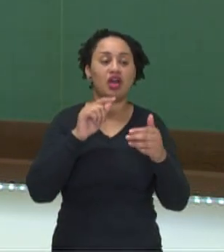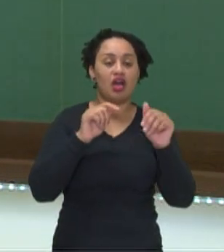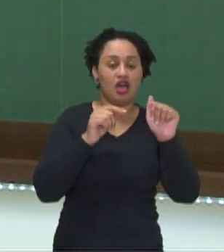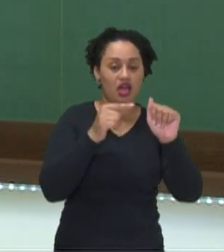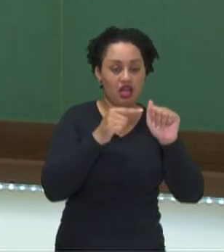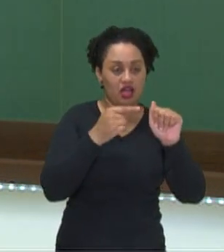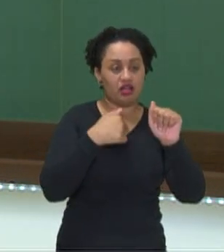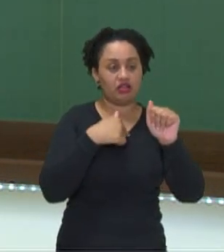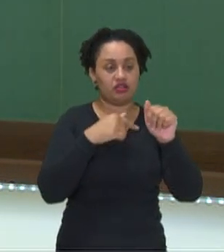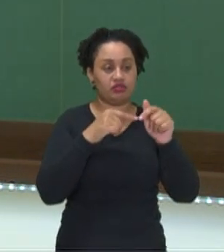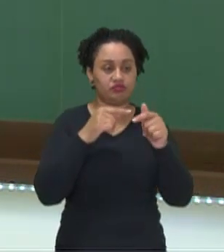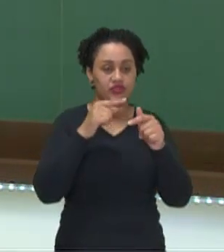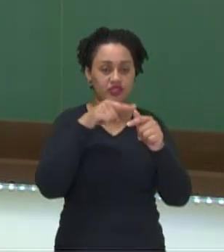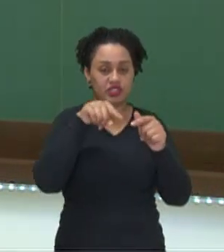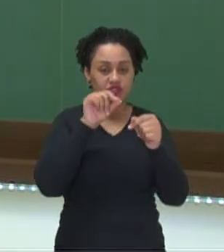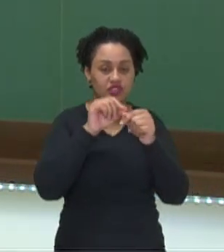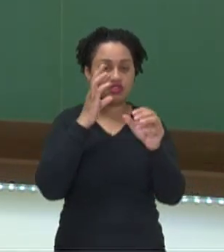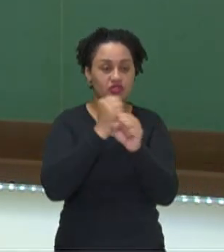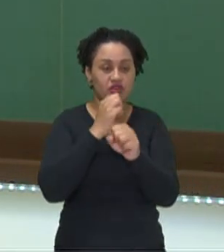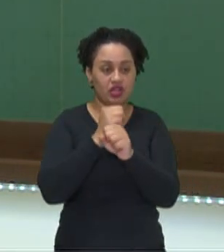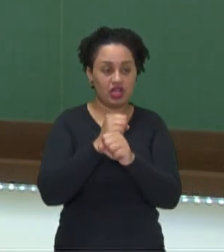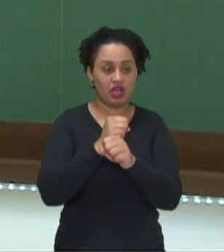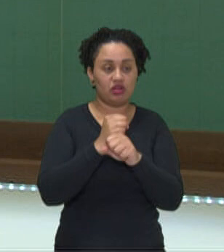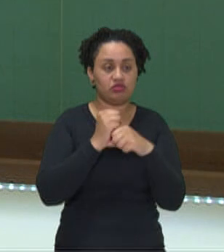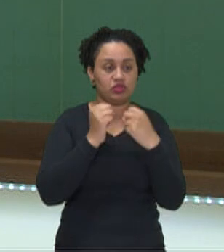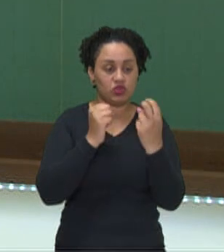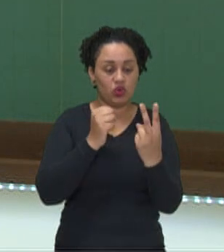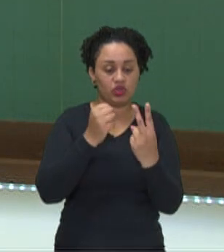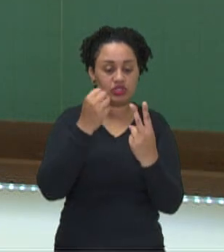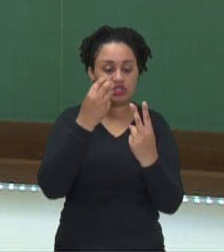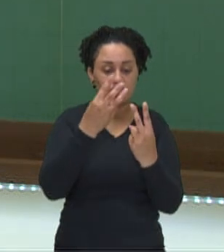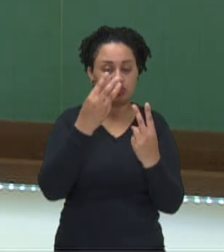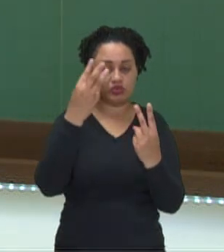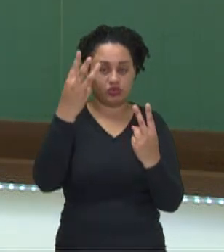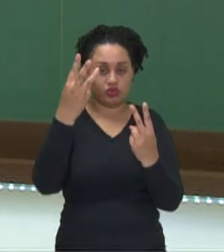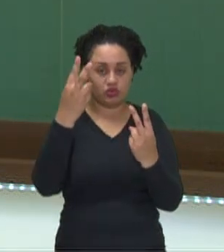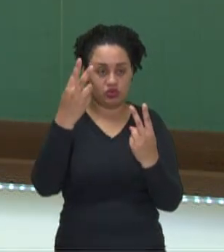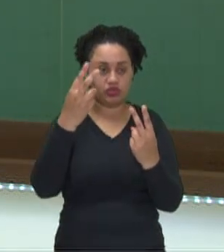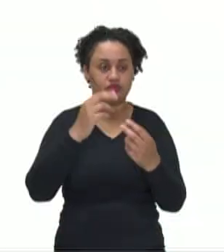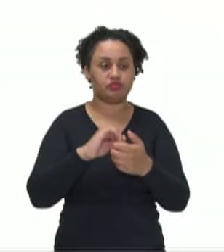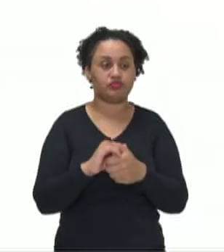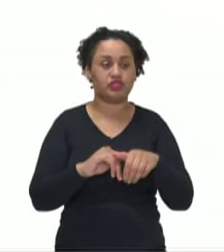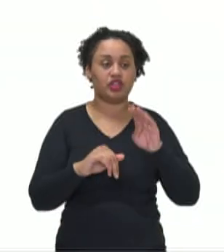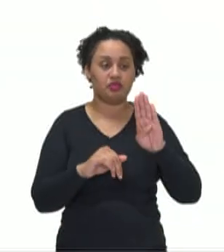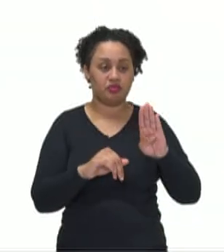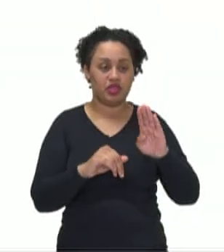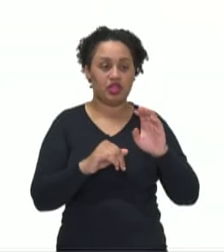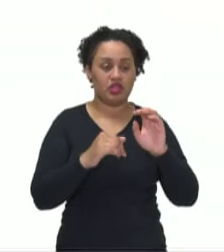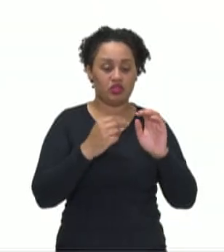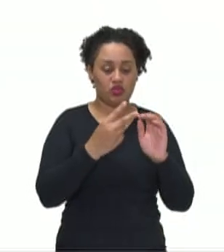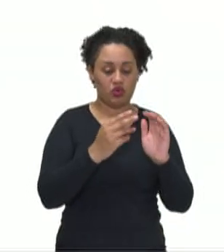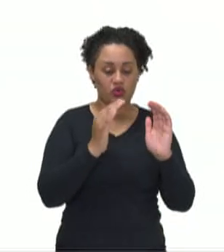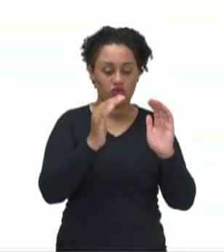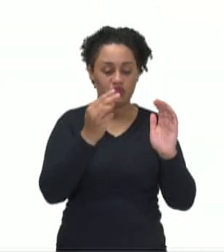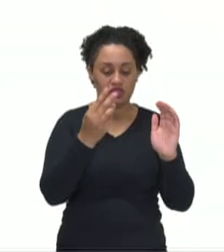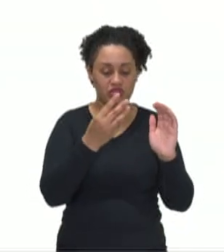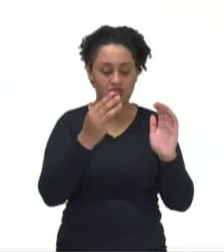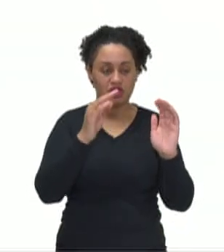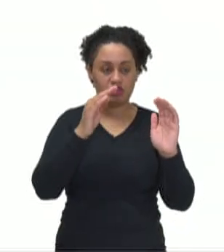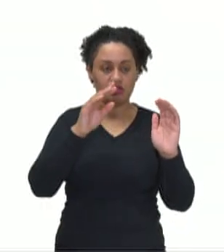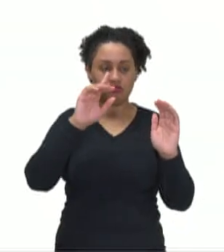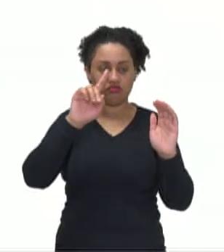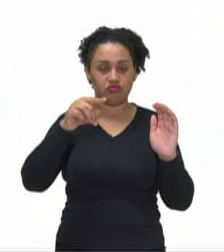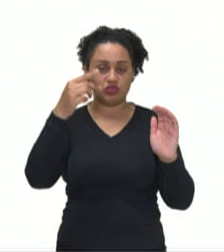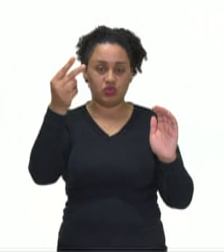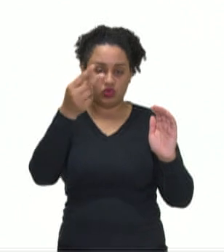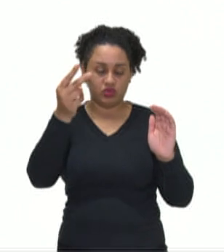letra A, calcular 2 elevado a 3 elevado a 2. Letra B, 2 elevado a 3, calcular 2 elevado